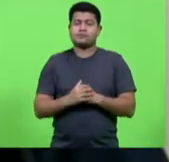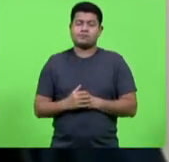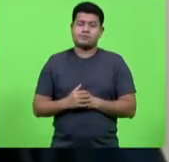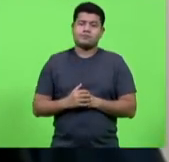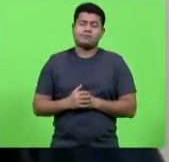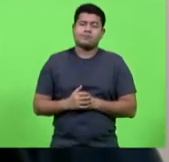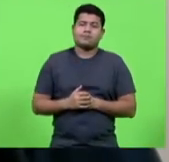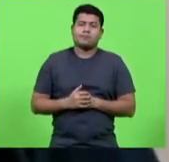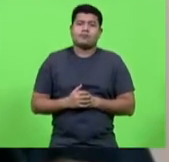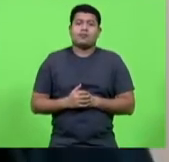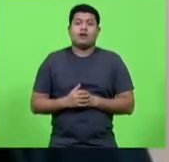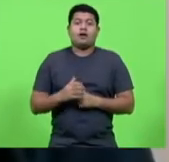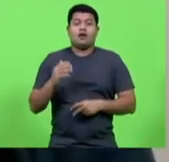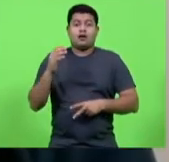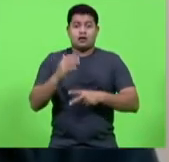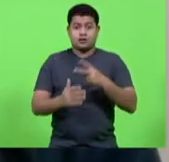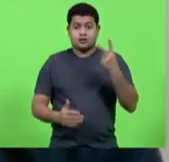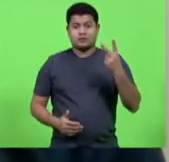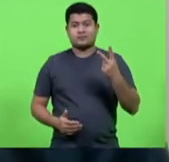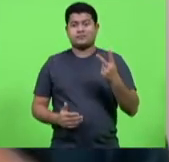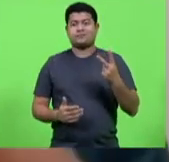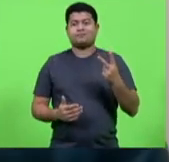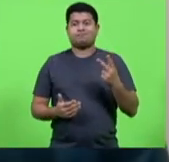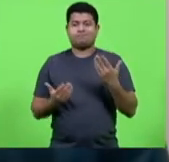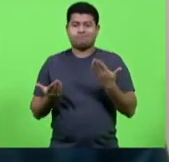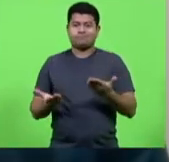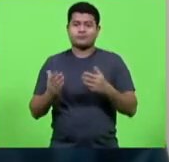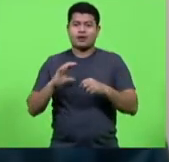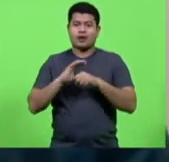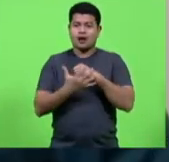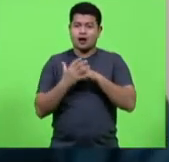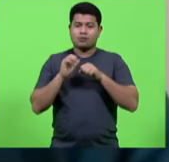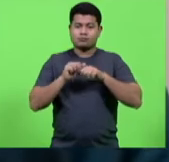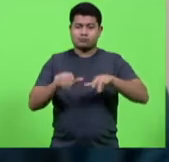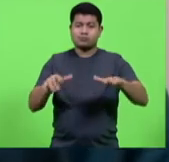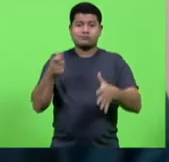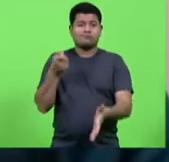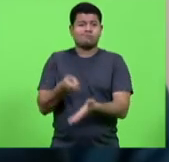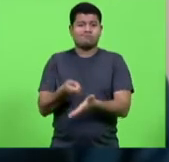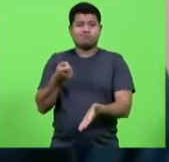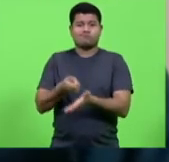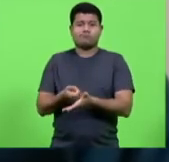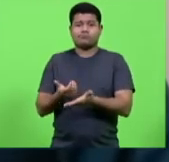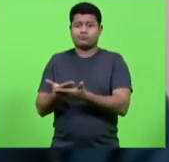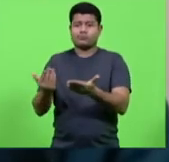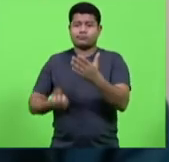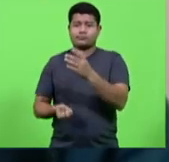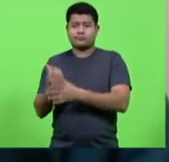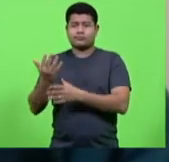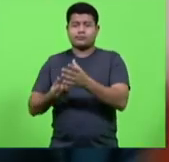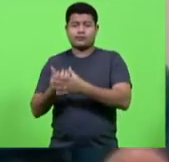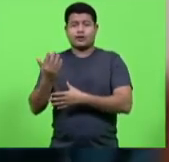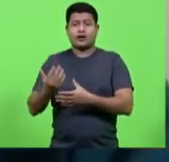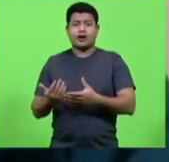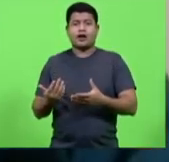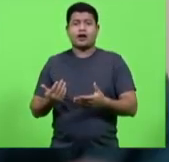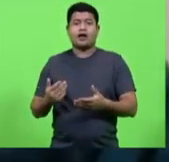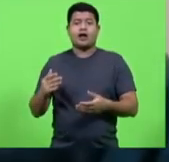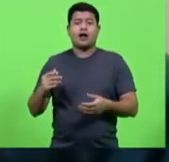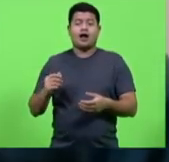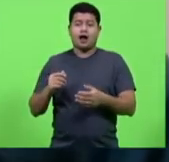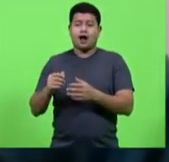vez, a pandemia ela obriga os produtores a realizarem no